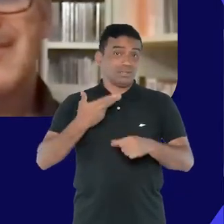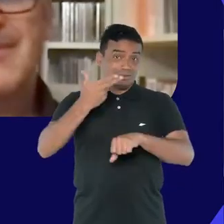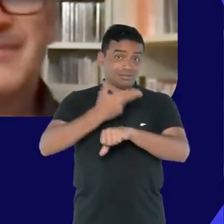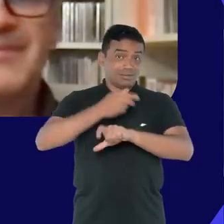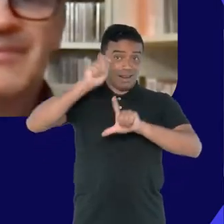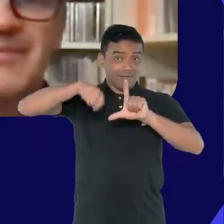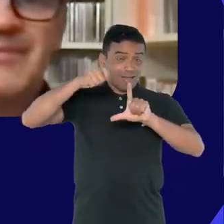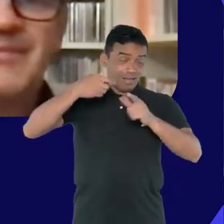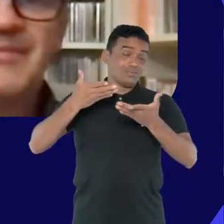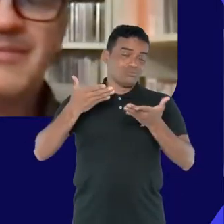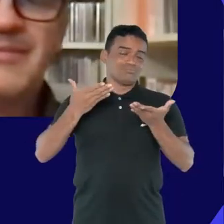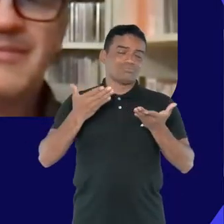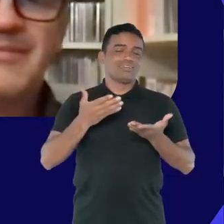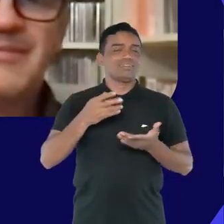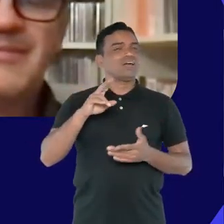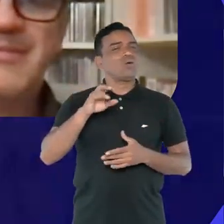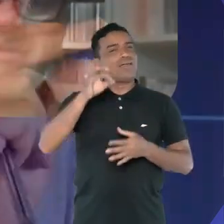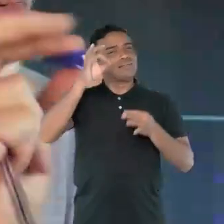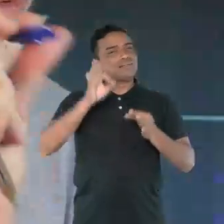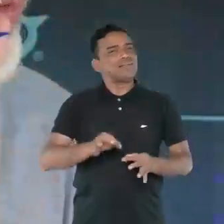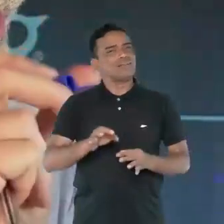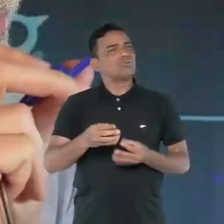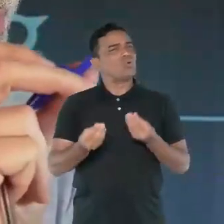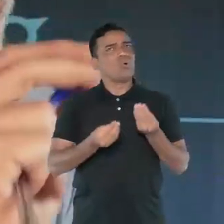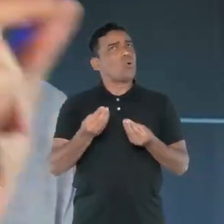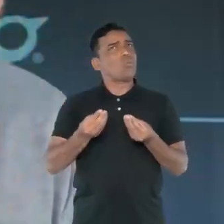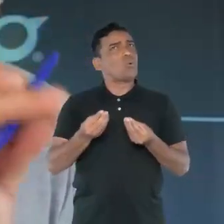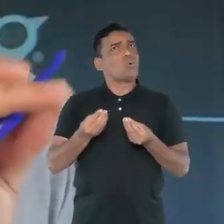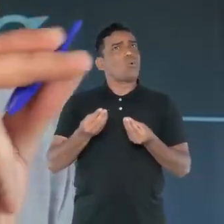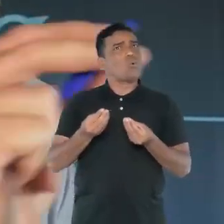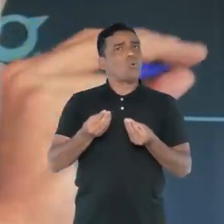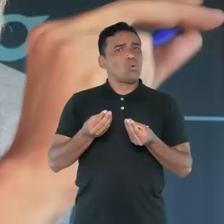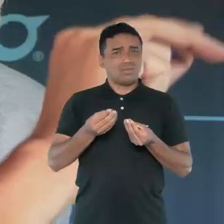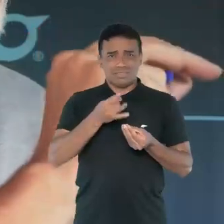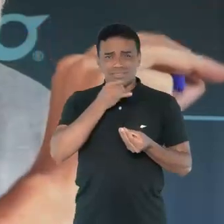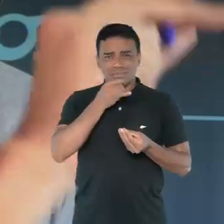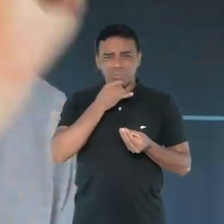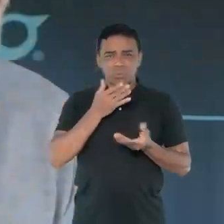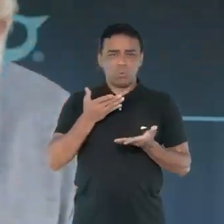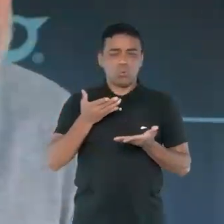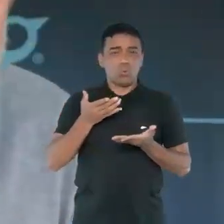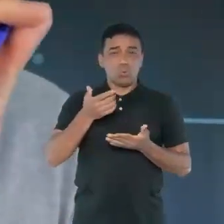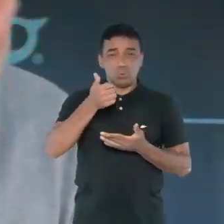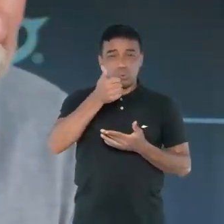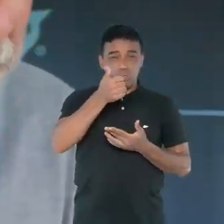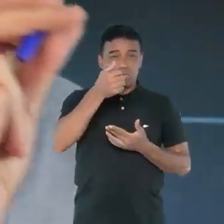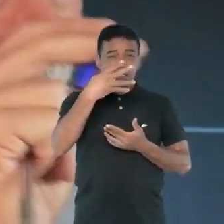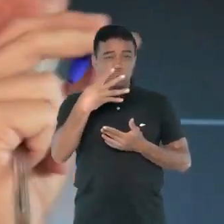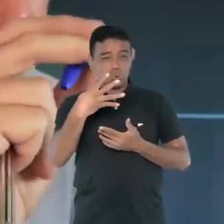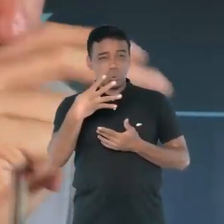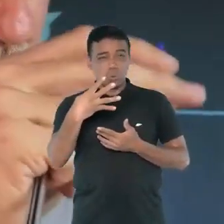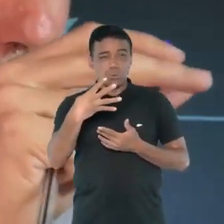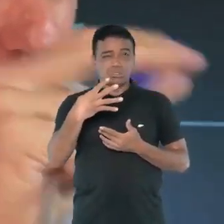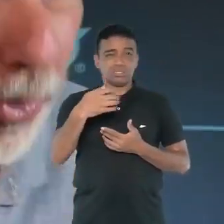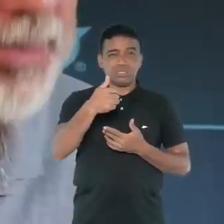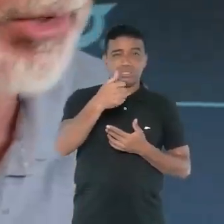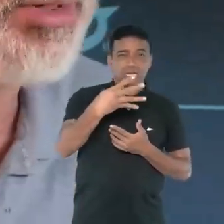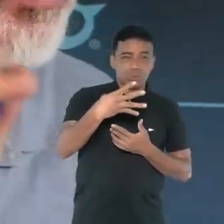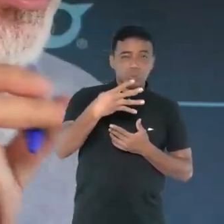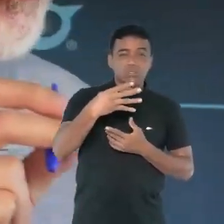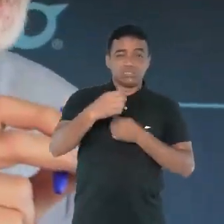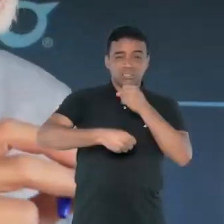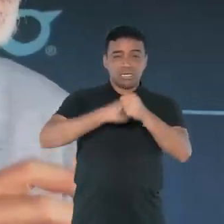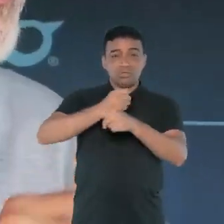gente, que é exatamente essa questão de como foi agora, quase 14